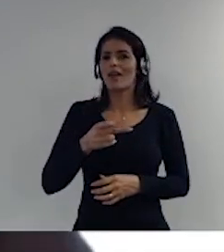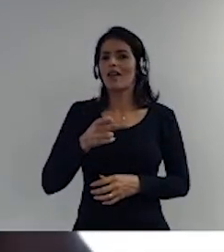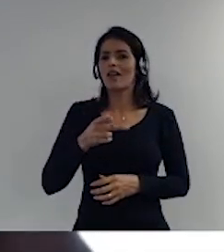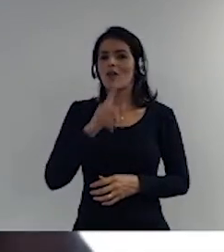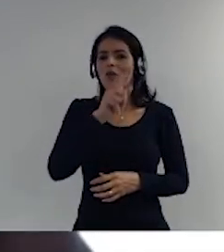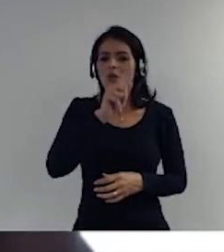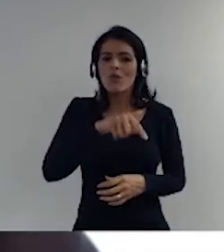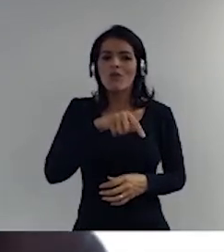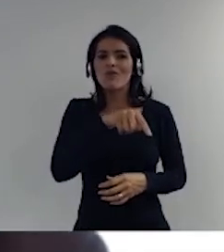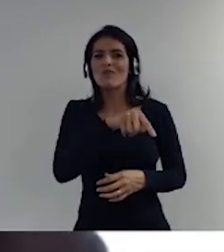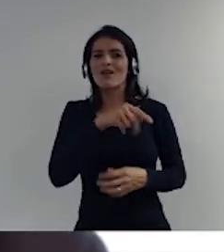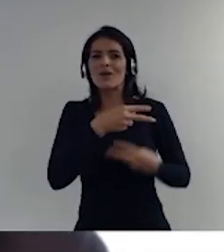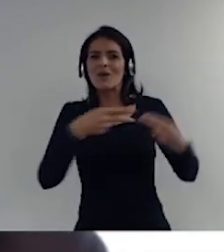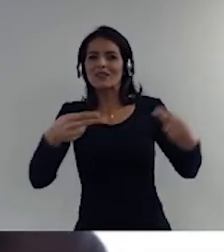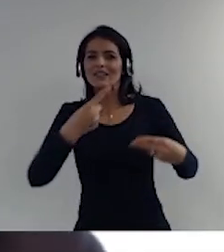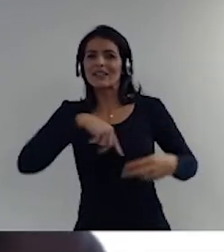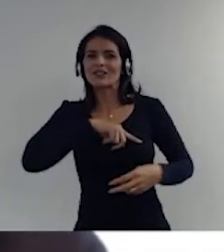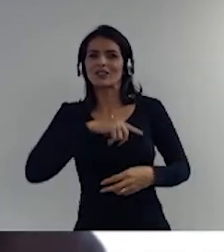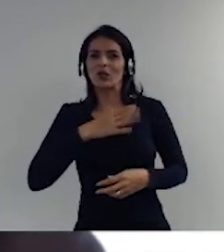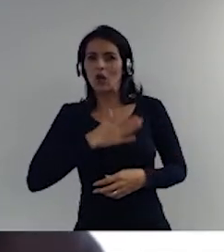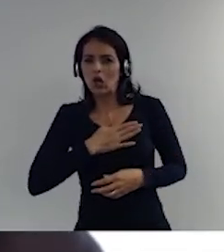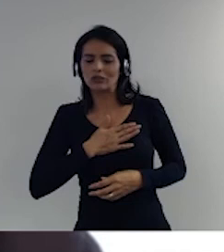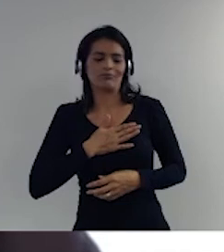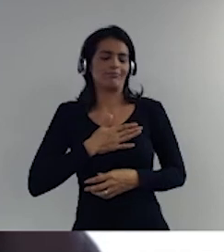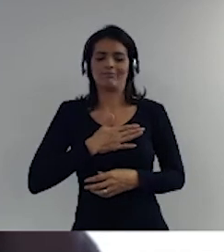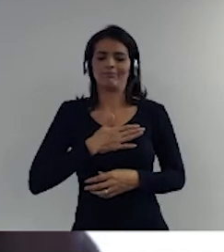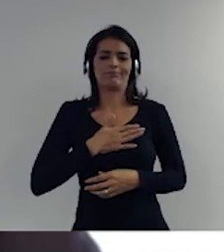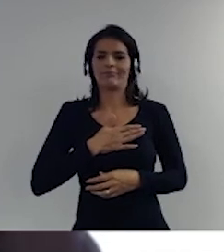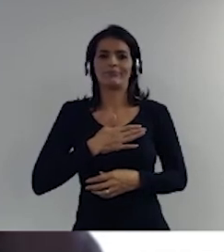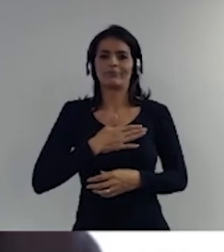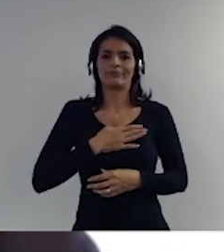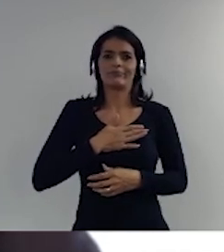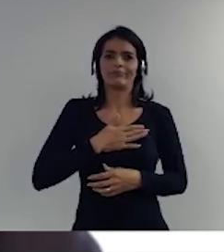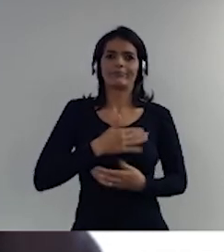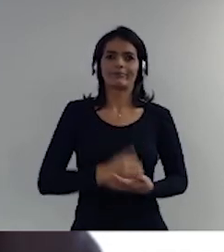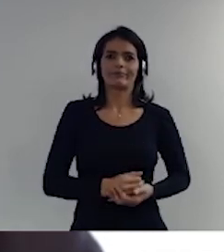qual nós gostamos de trabalhar. Em segundo lugar, de parte do regulador,